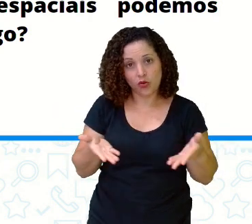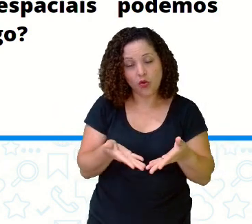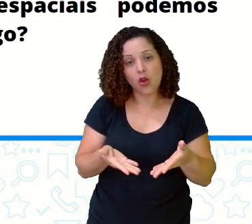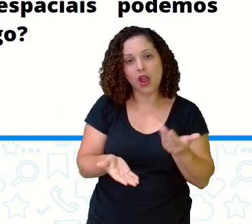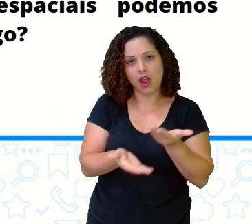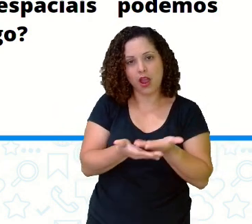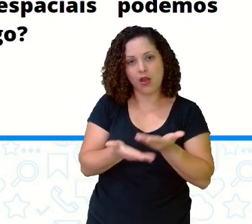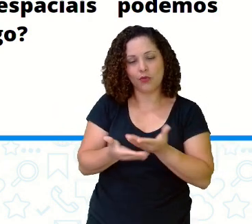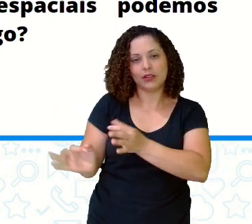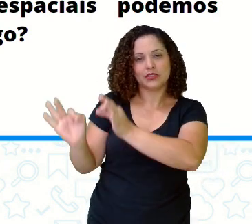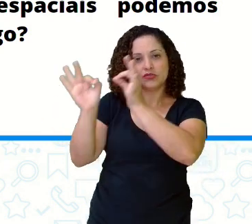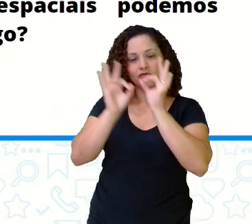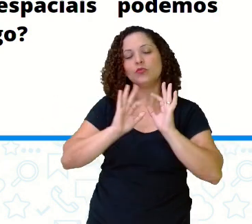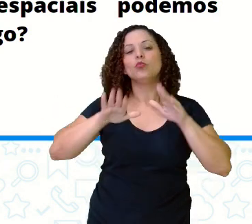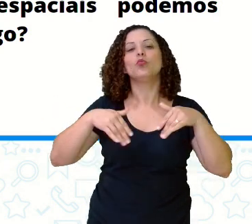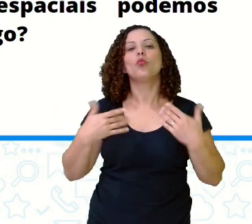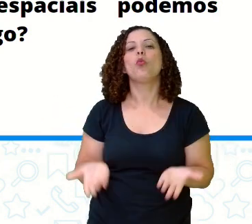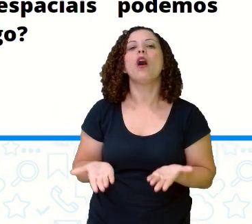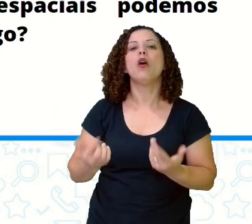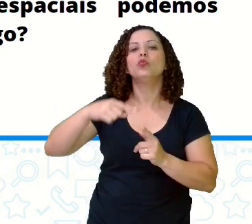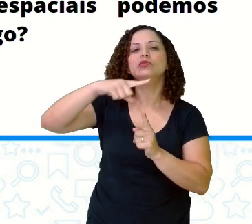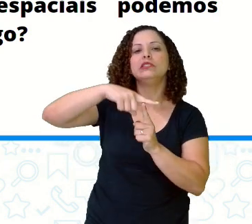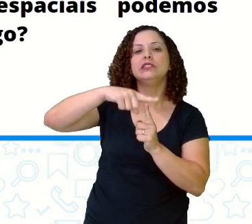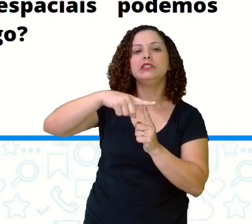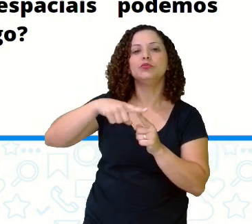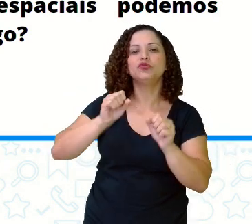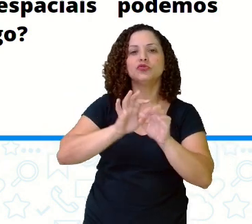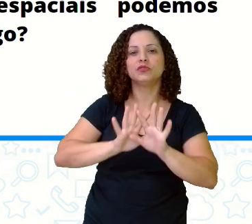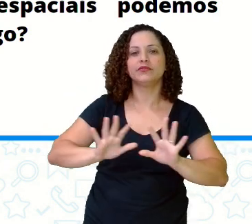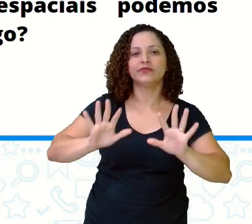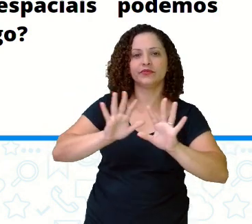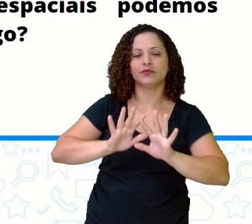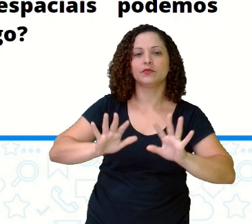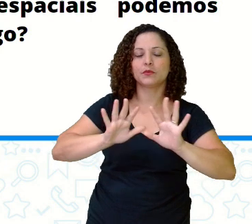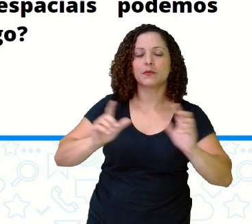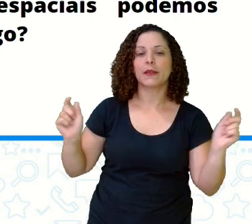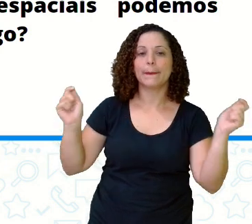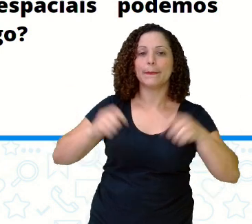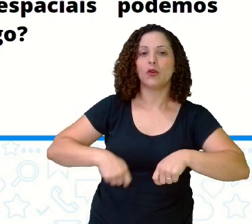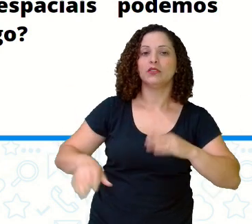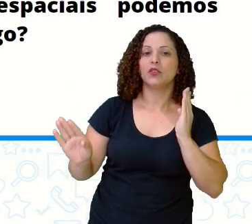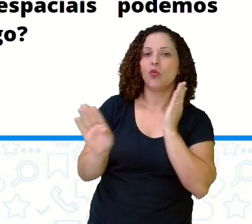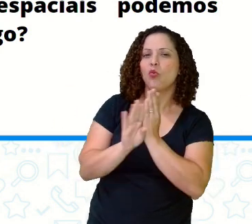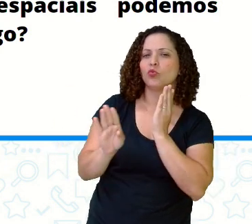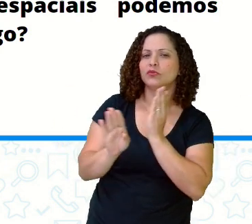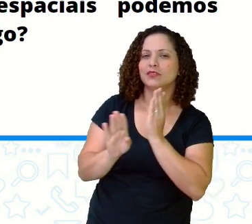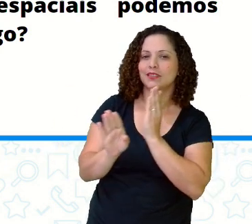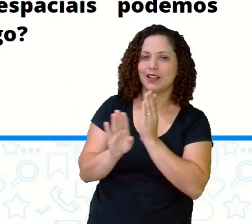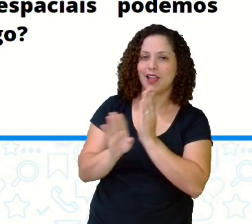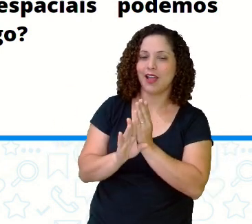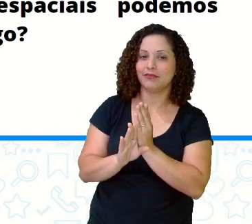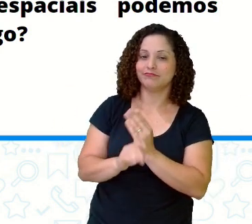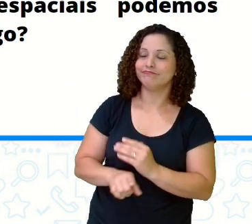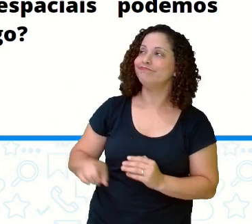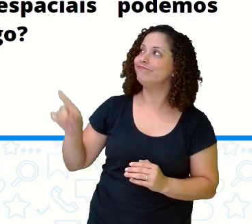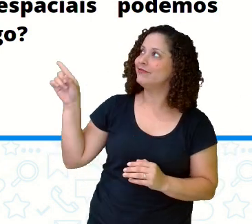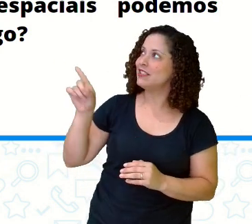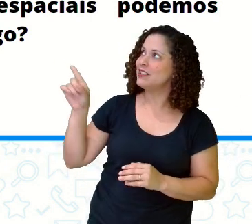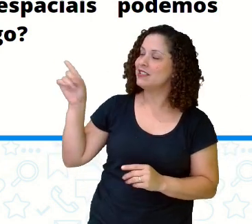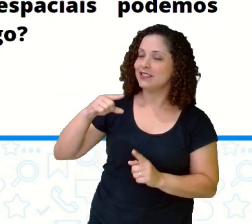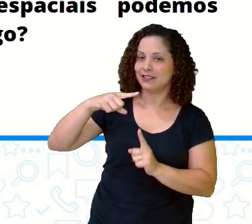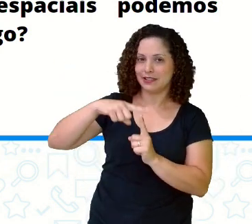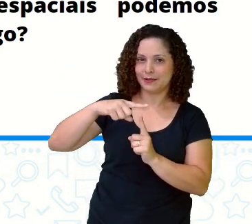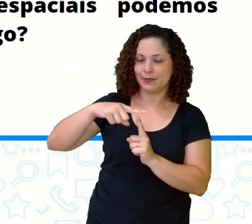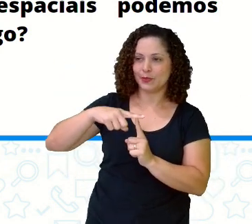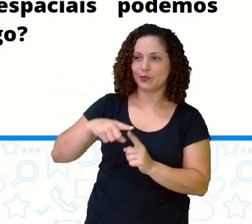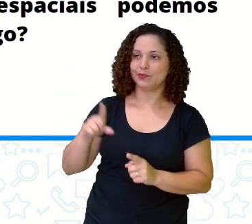figuras geométricas, sejam elas planas ou espaciais, podemos encontrar explorando o jogo? Eu coloquei uma